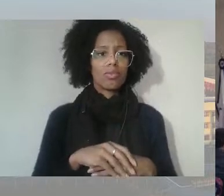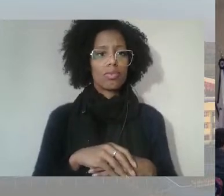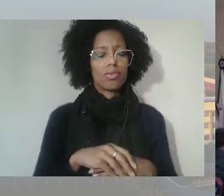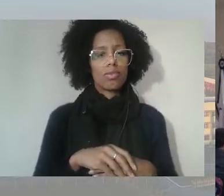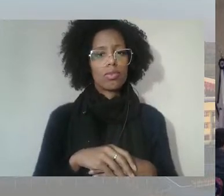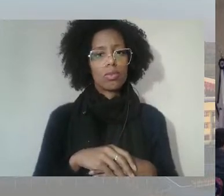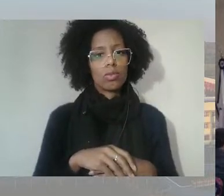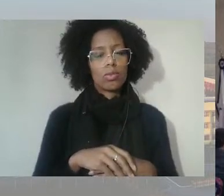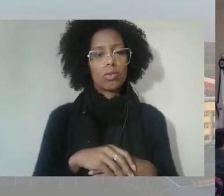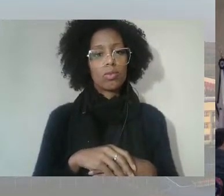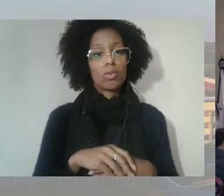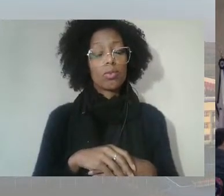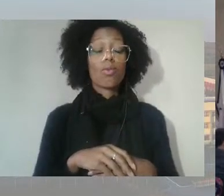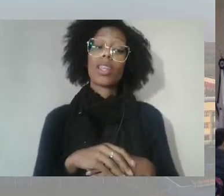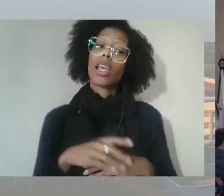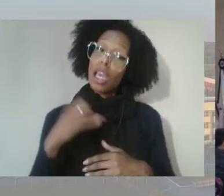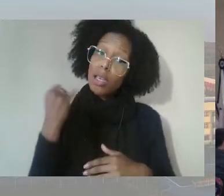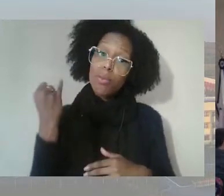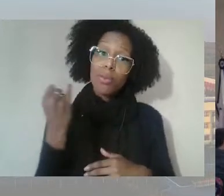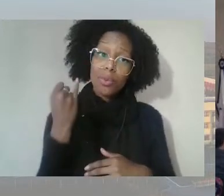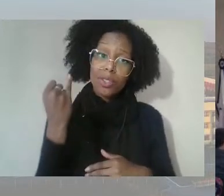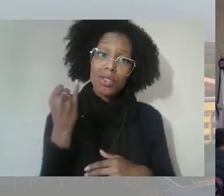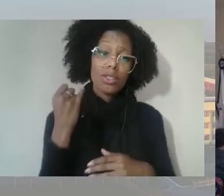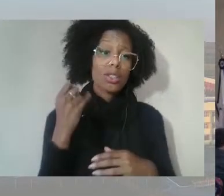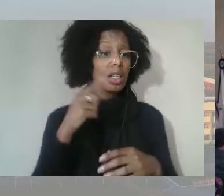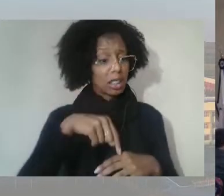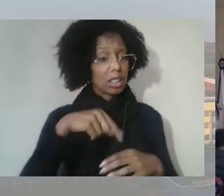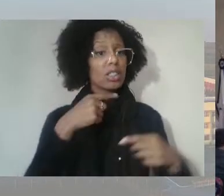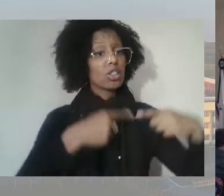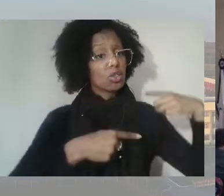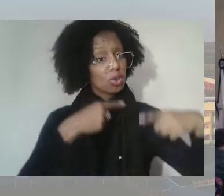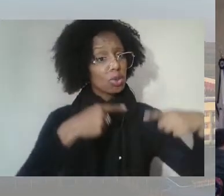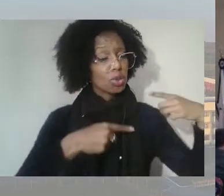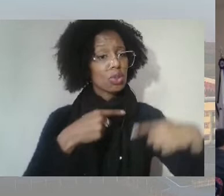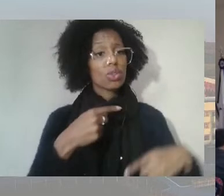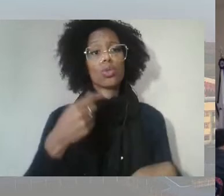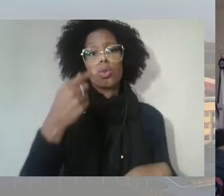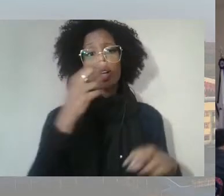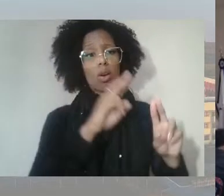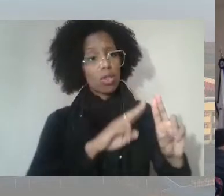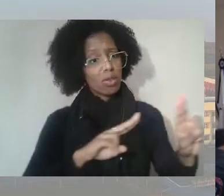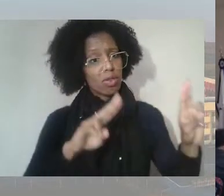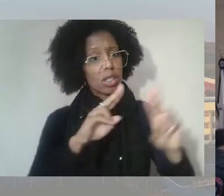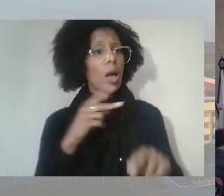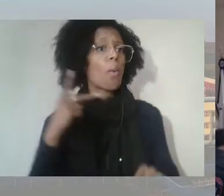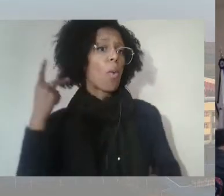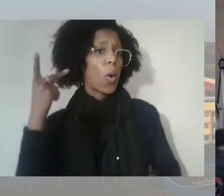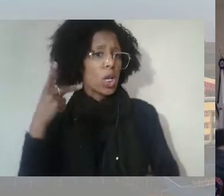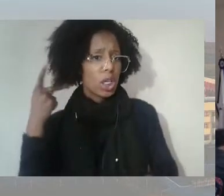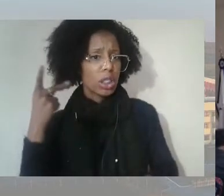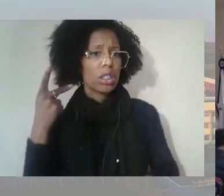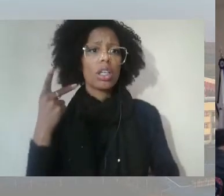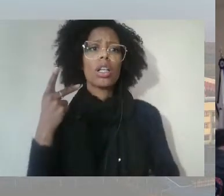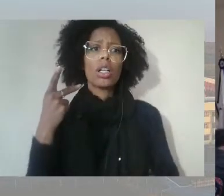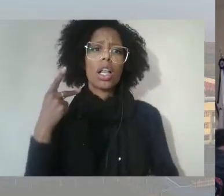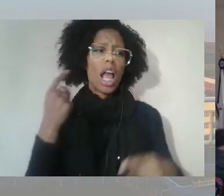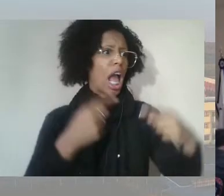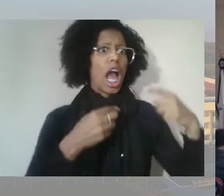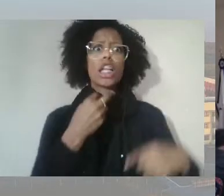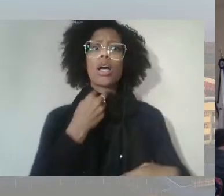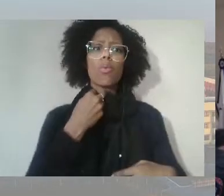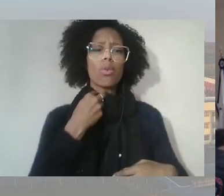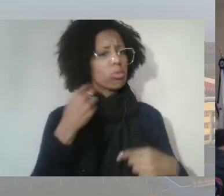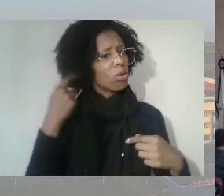Isso é importante, né? Porque aqui a gente está discutindo a universidade política, política, não pode discutir política, política de gestão. Então,